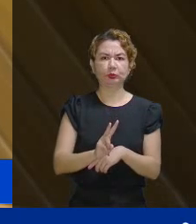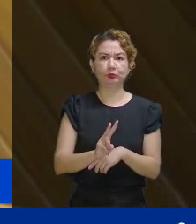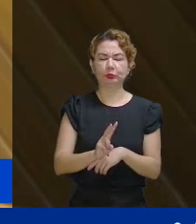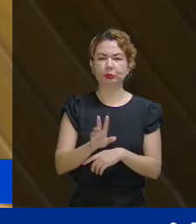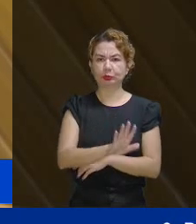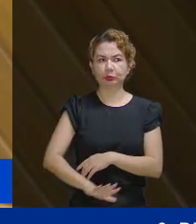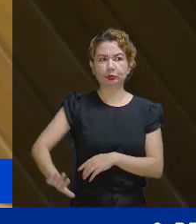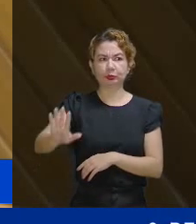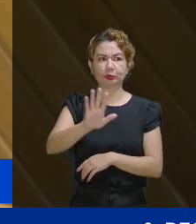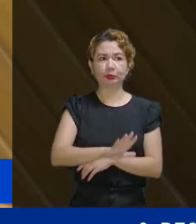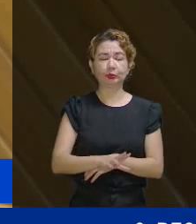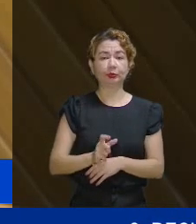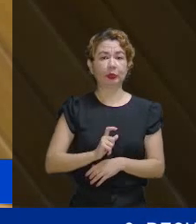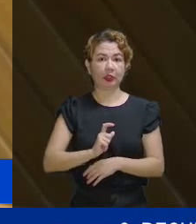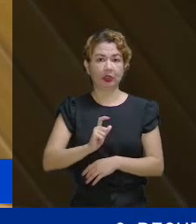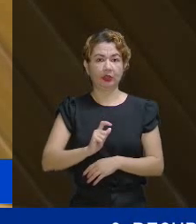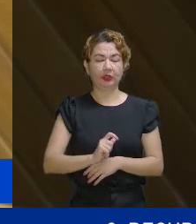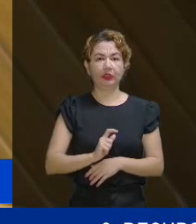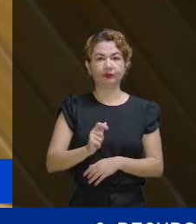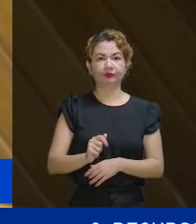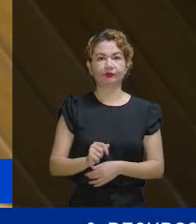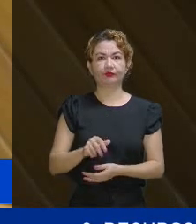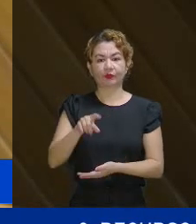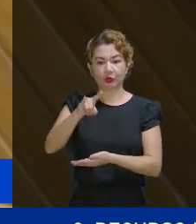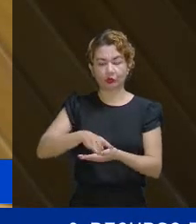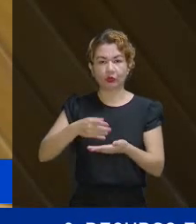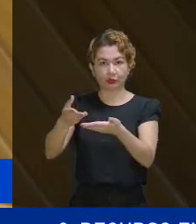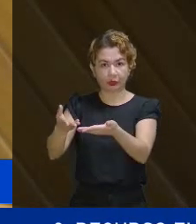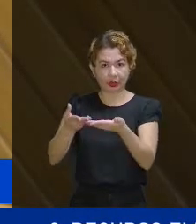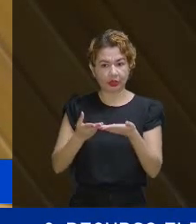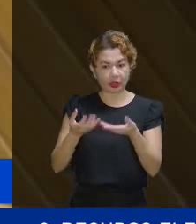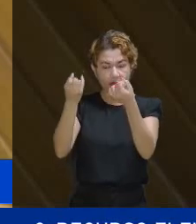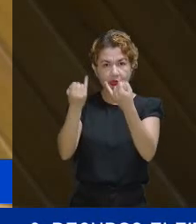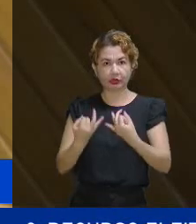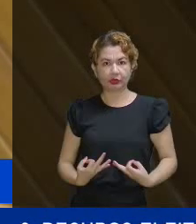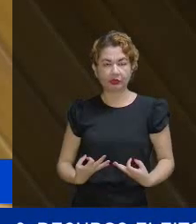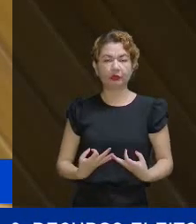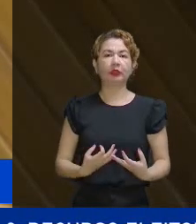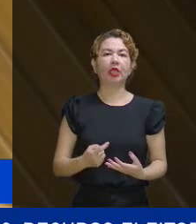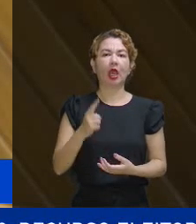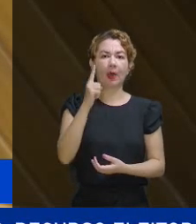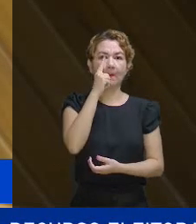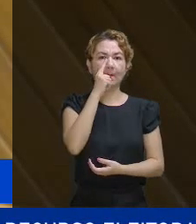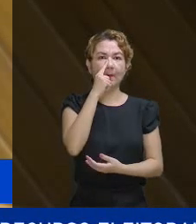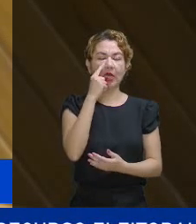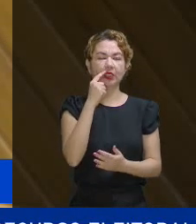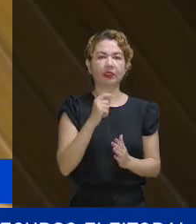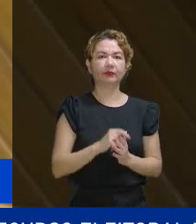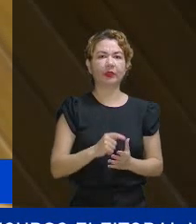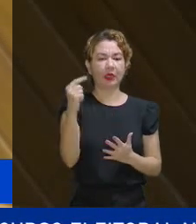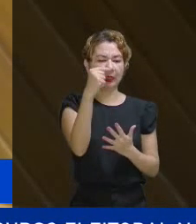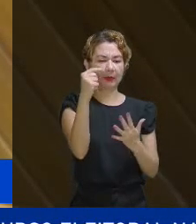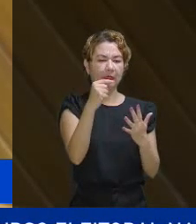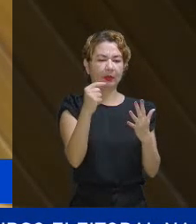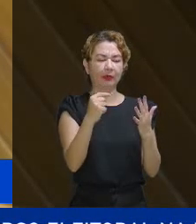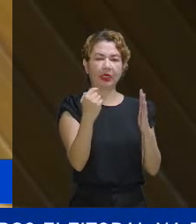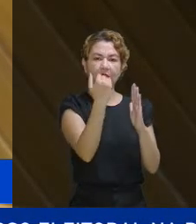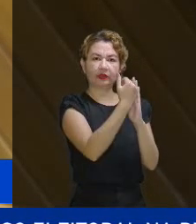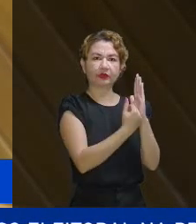que, após ser intimada para se manifestar acerca das irregularidades apontadas pelo órgão